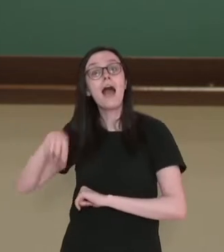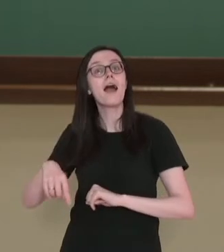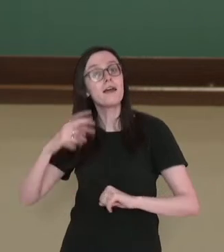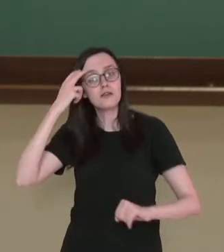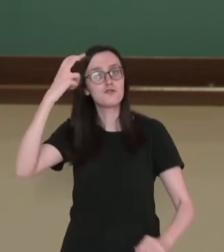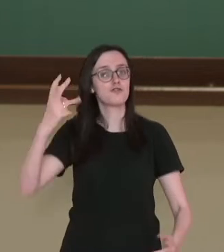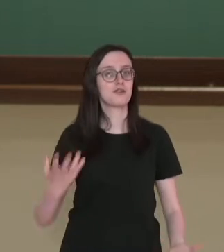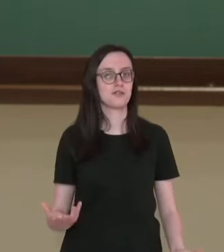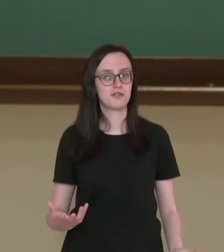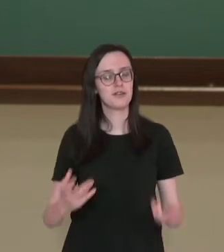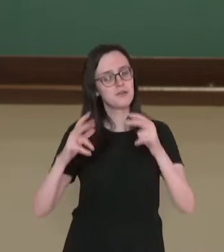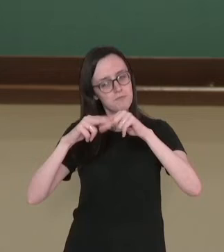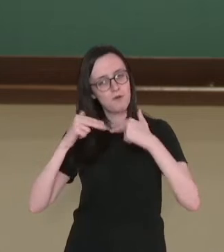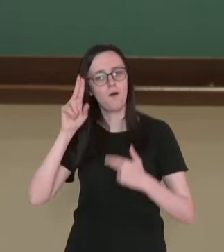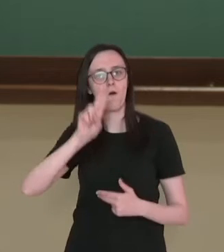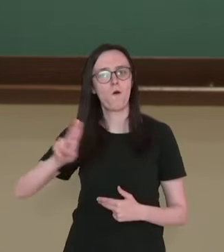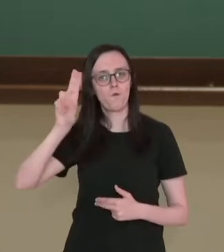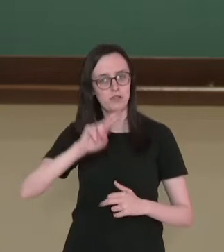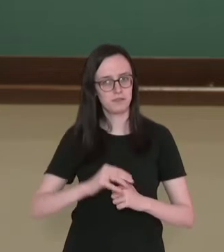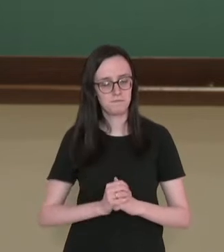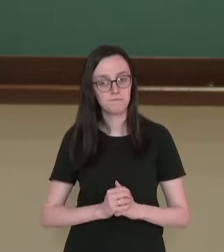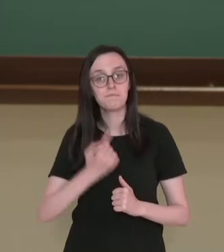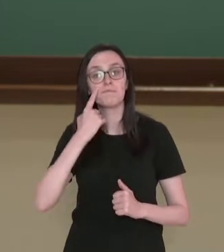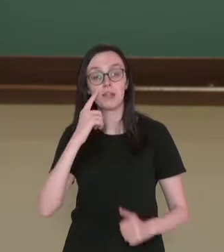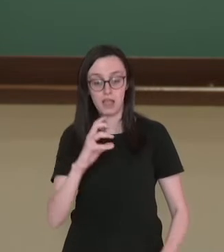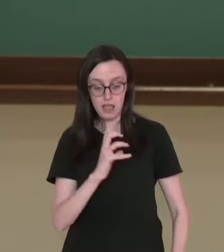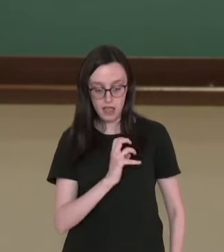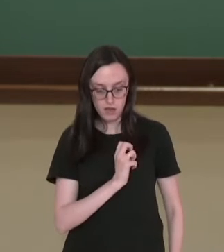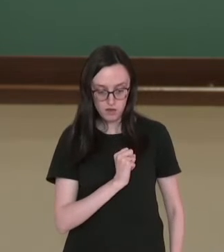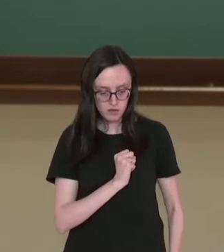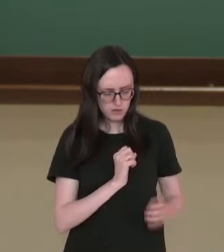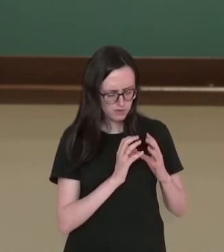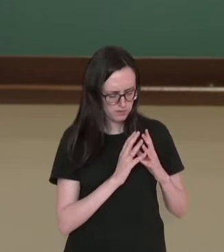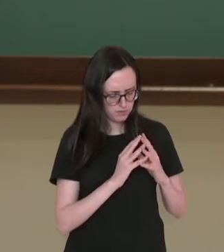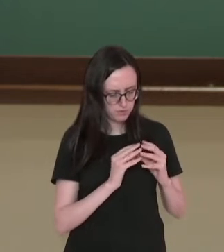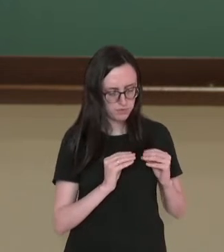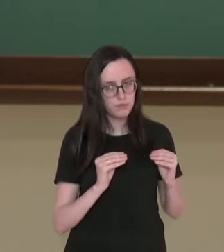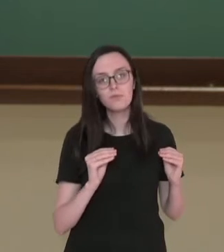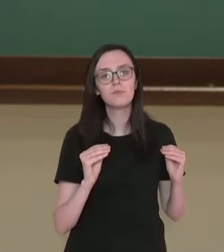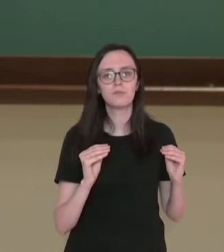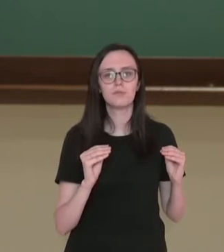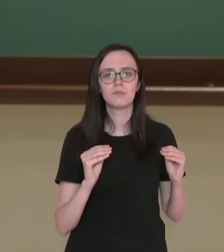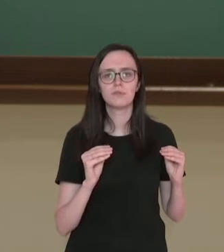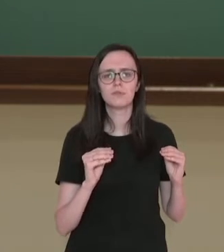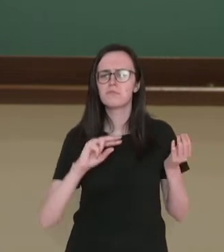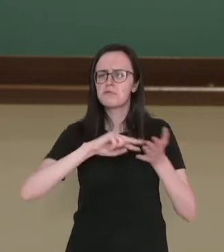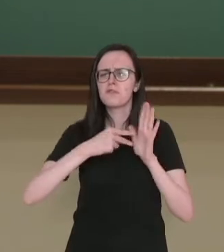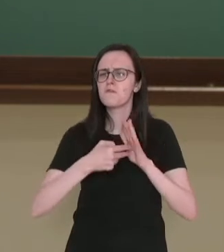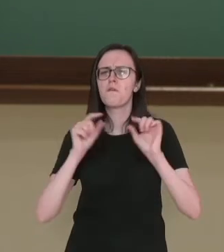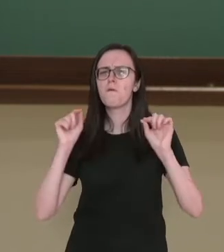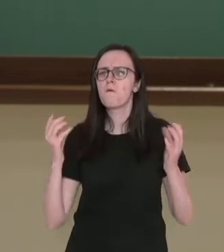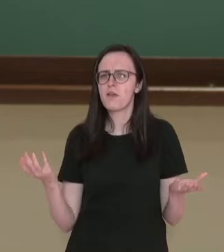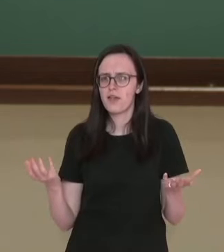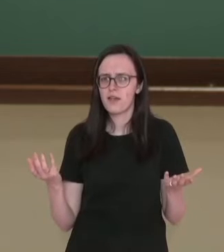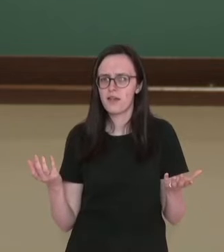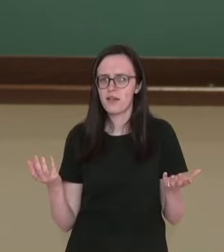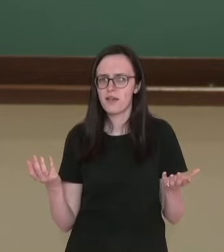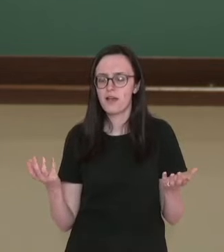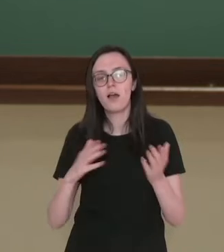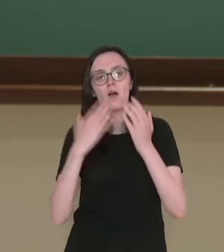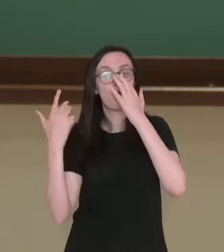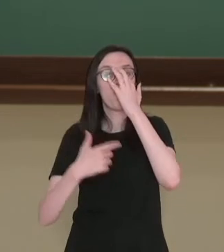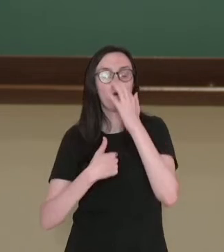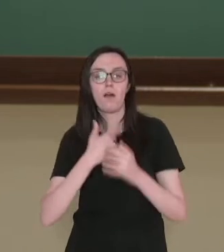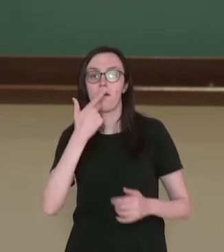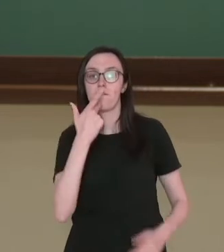muito utilizada. Olha aqui, ó, o amor é a própria cura. Qual é o efeito de sentido nesse poema? Então, quando eu afirmo que alguma